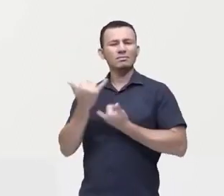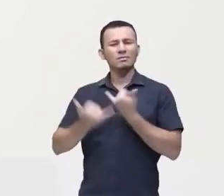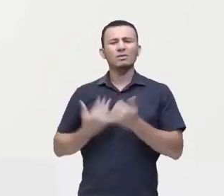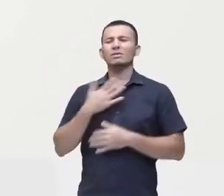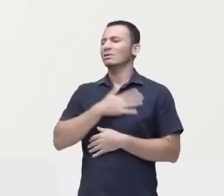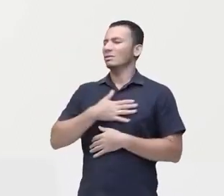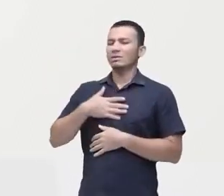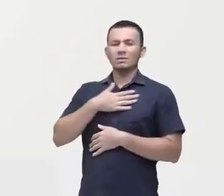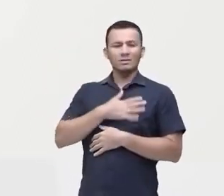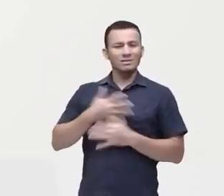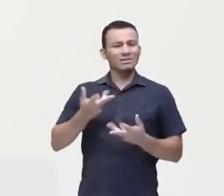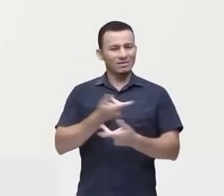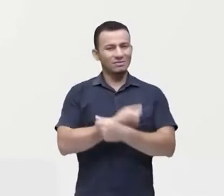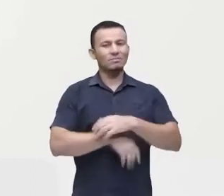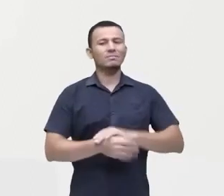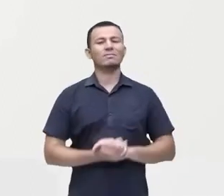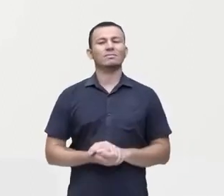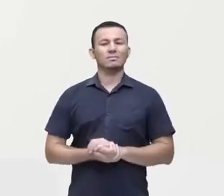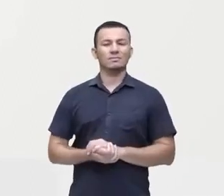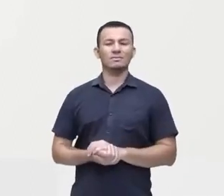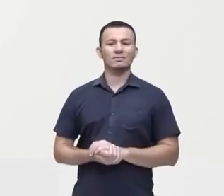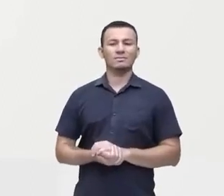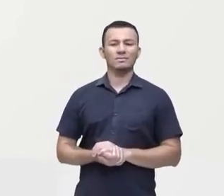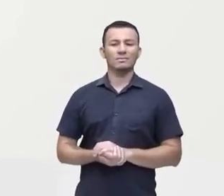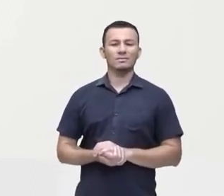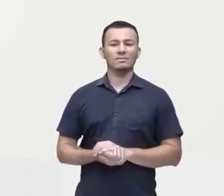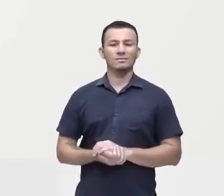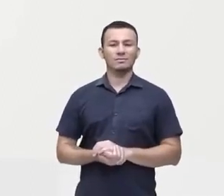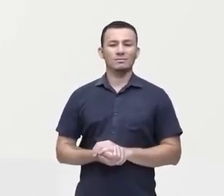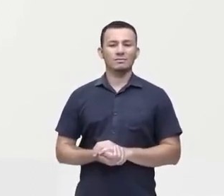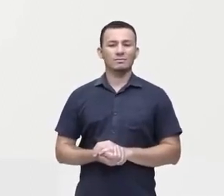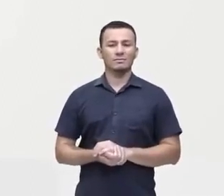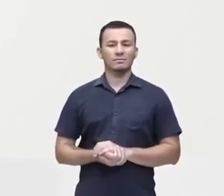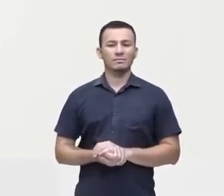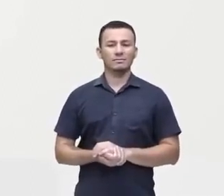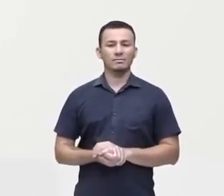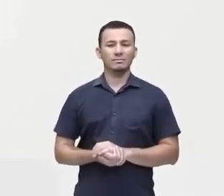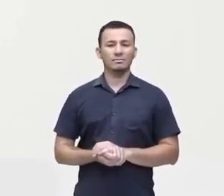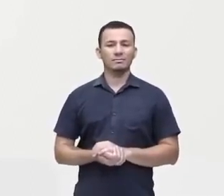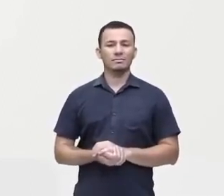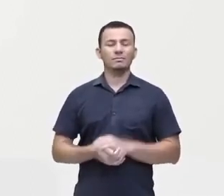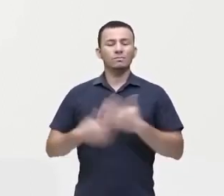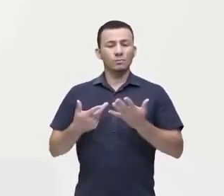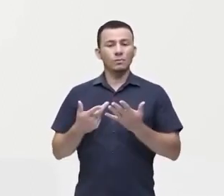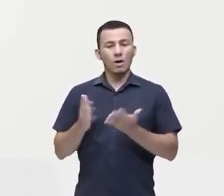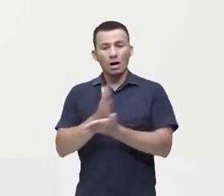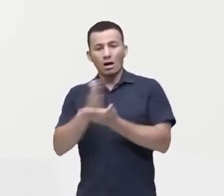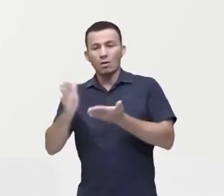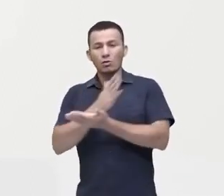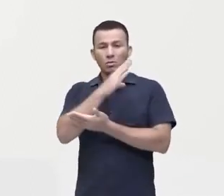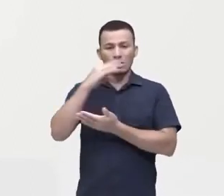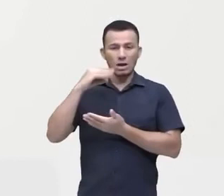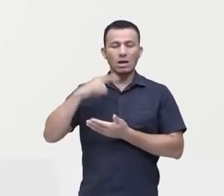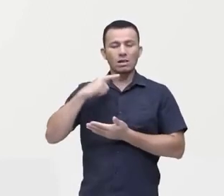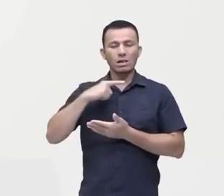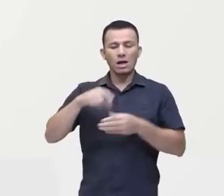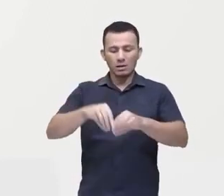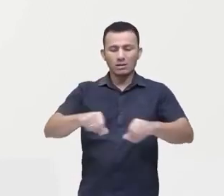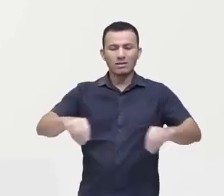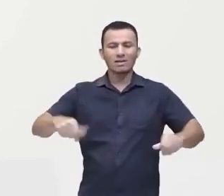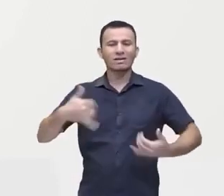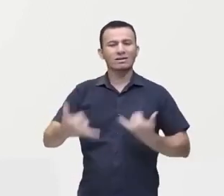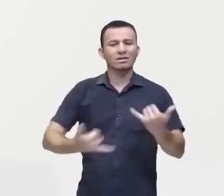brincar, né? Ó, aqui as crianças, ó, estão embaixo, brincando aqui, ó, com a